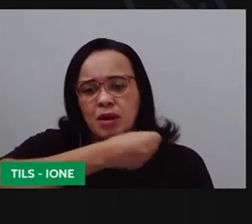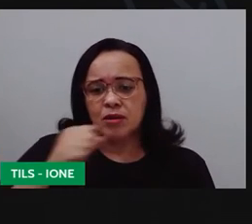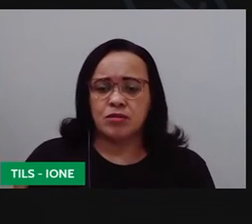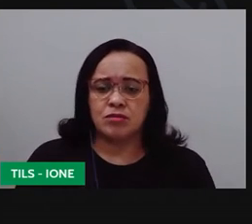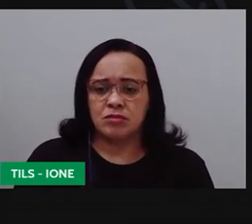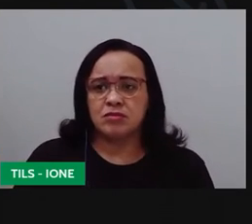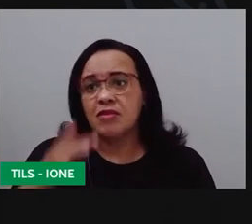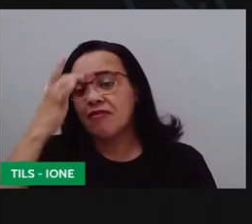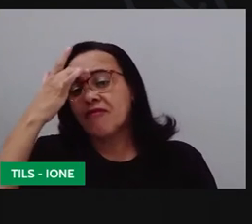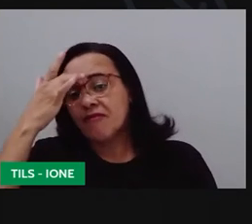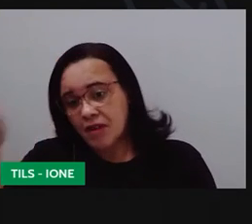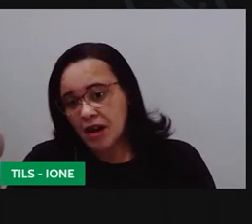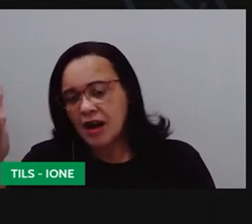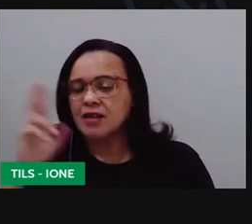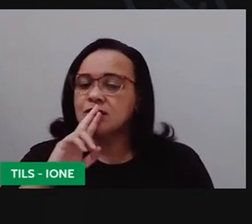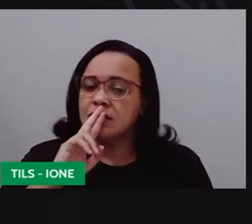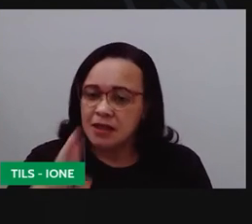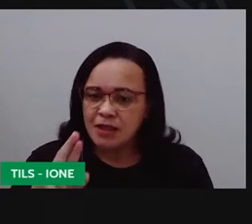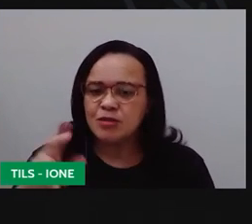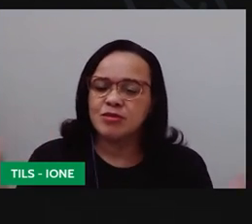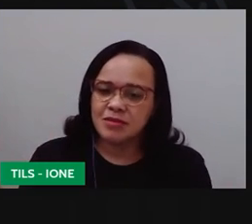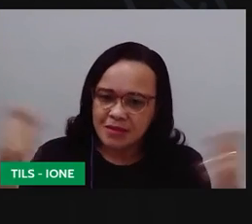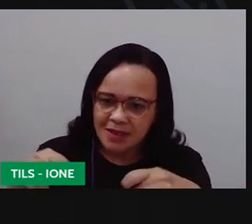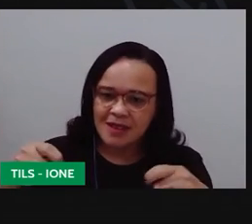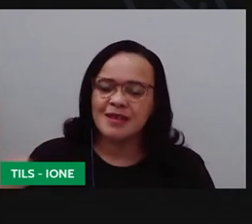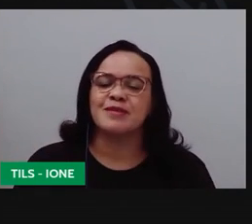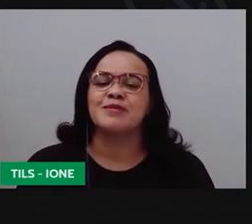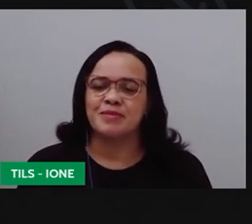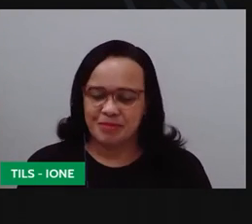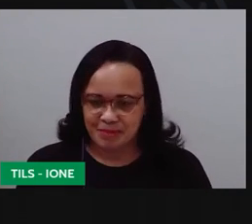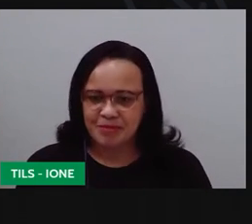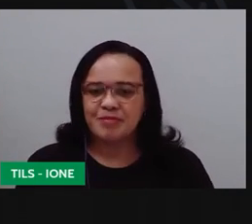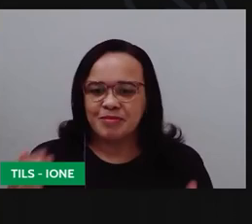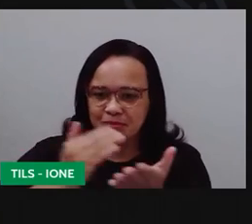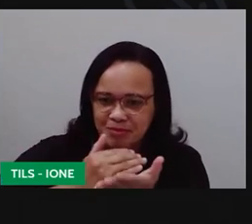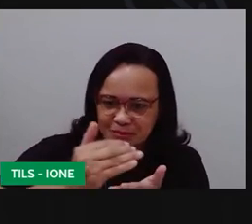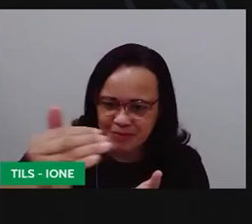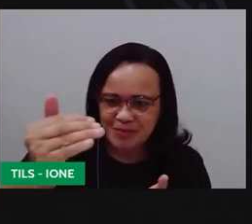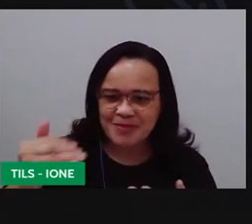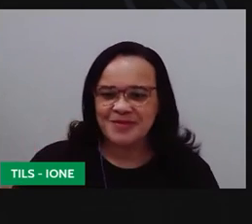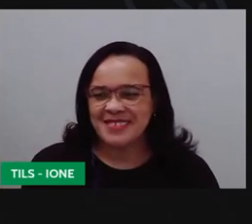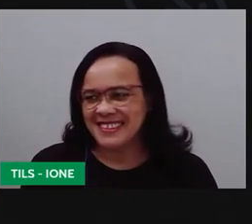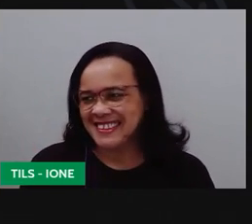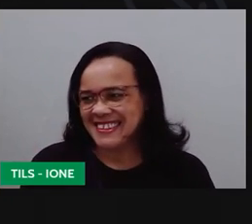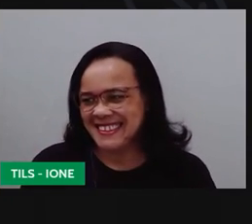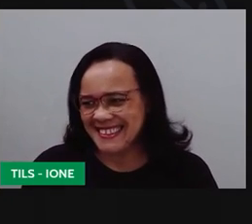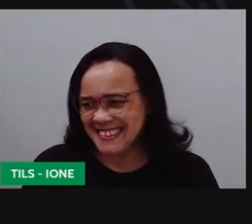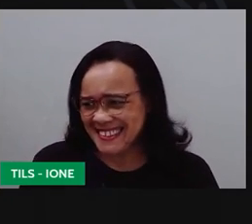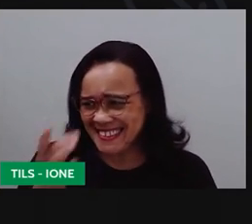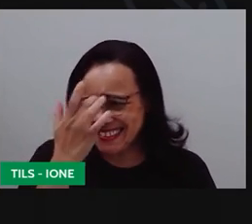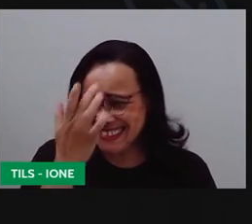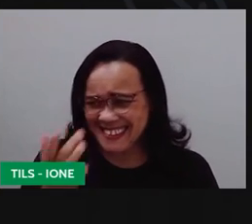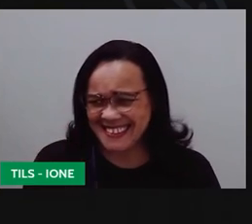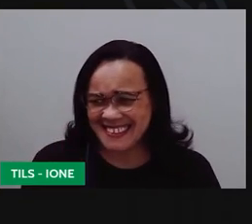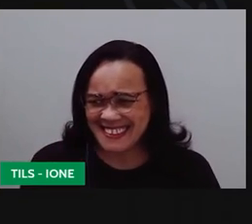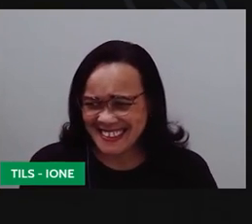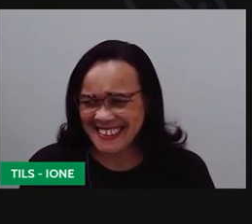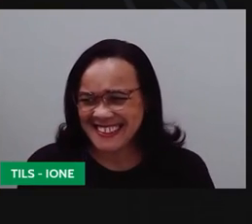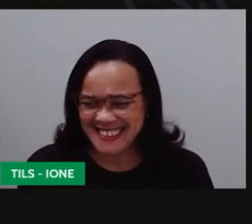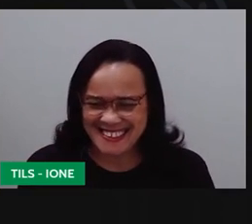fica muito mais fácil de fazer vamos lá próxima. E aí eu me acho fácil tu achou